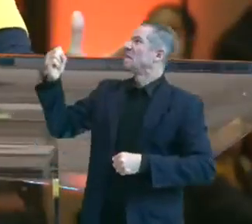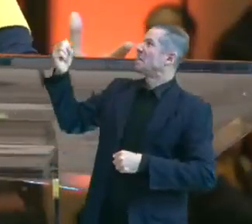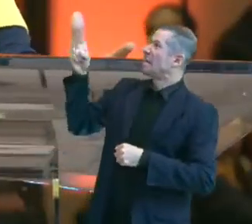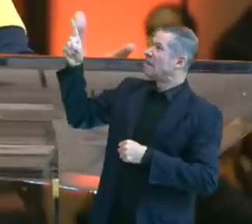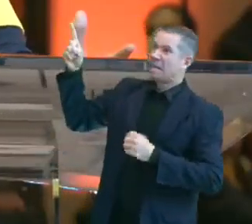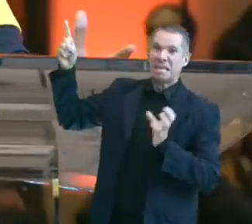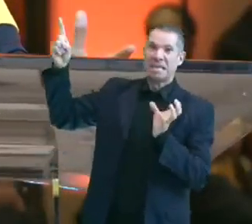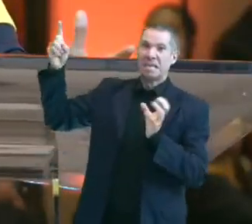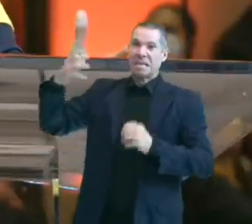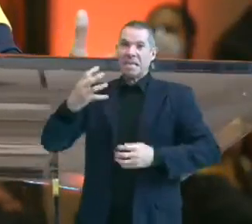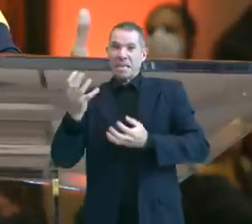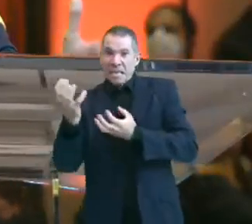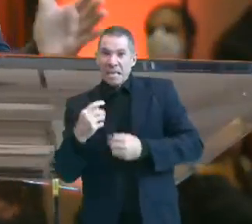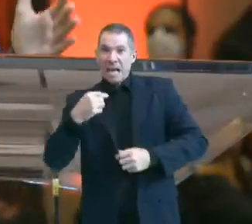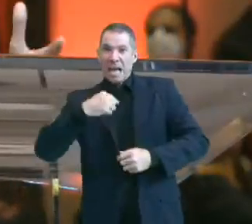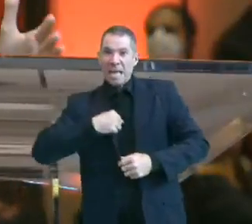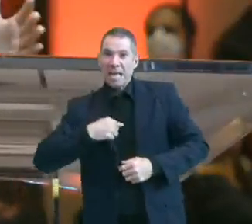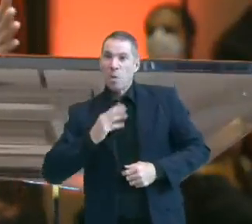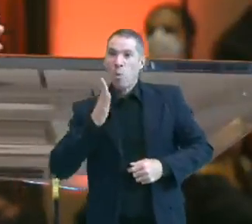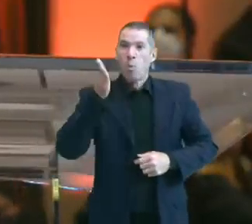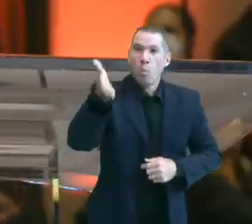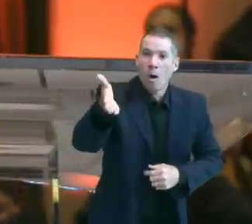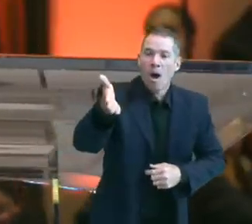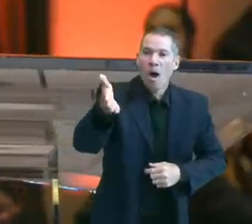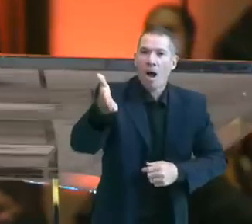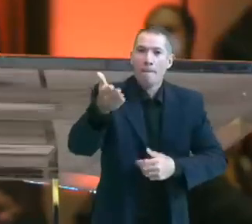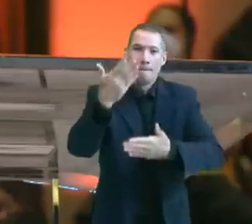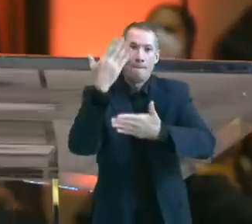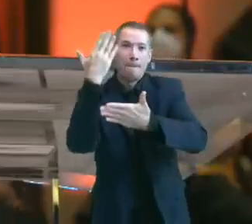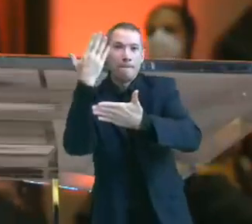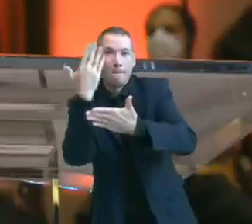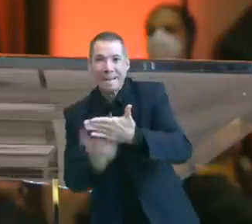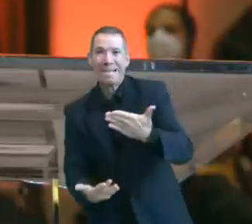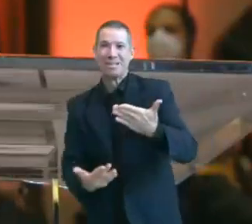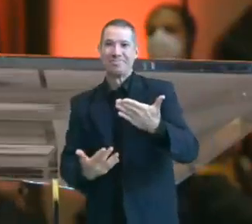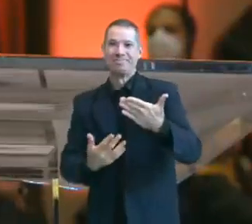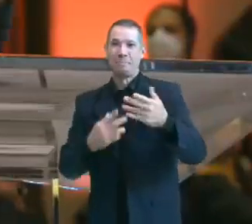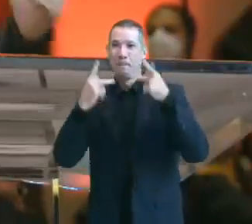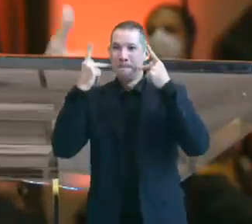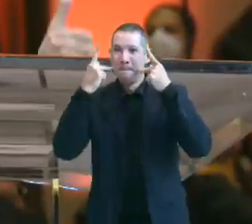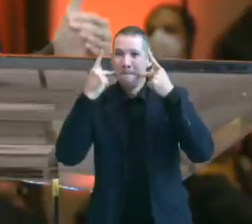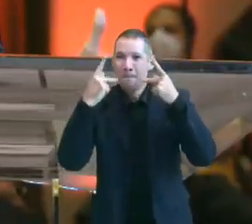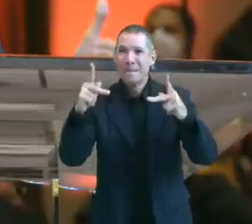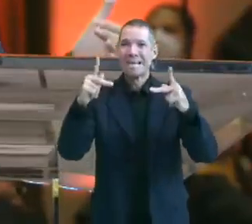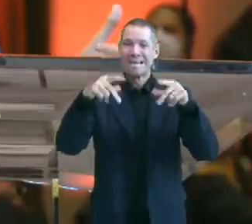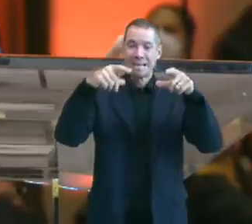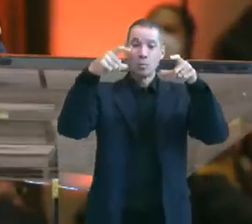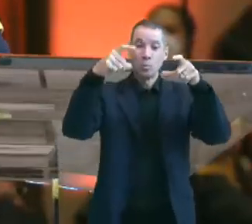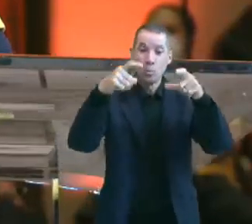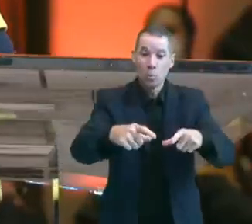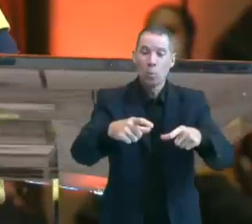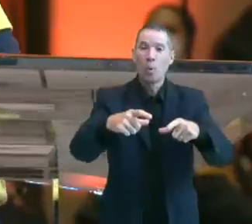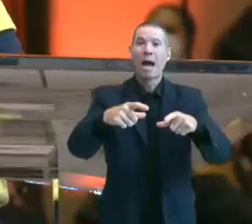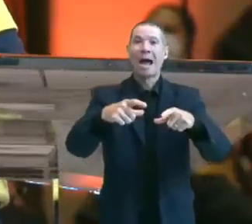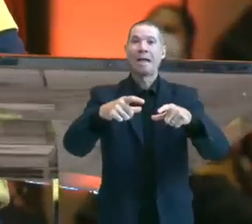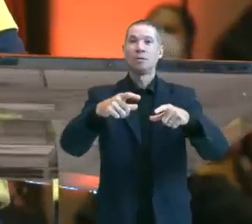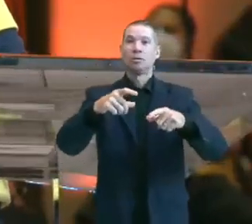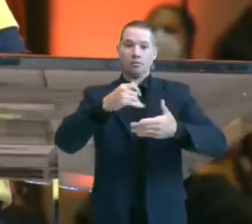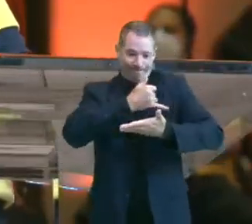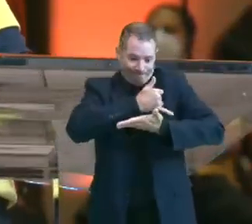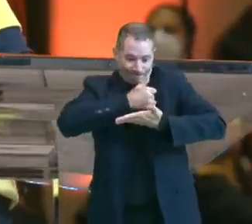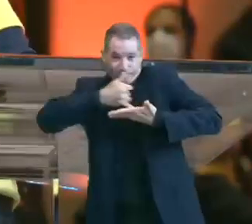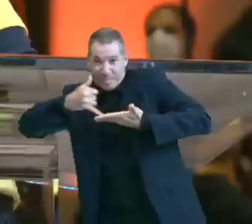naquele lugar. Foram 10 anos que eu perdi de falar a palavra de Deus naquele lugar, naquele contexto de